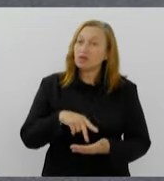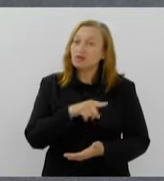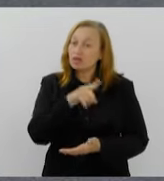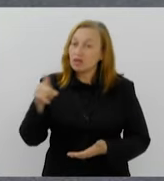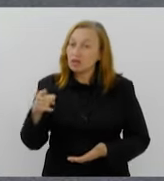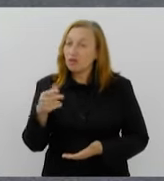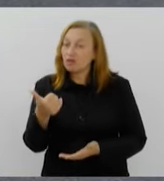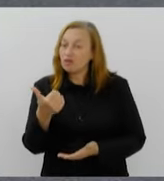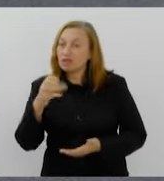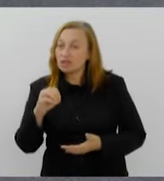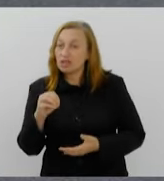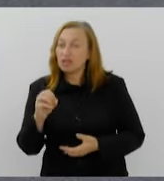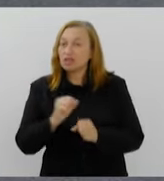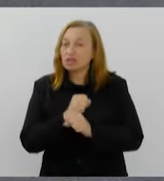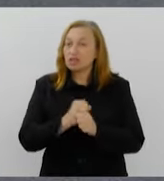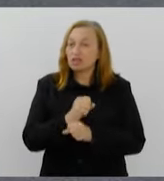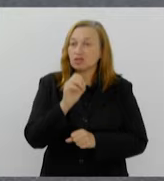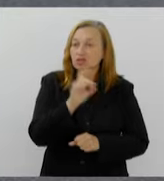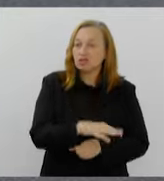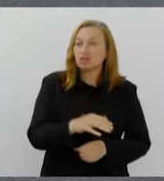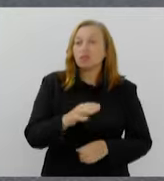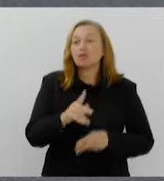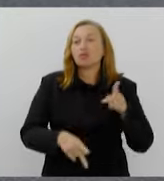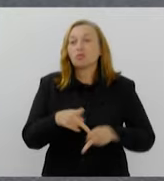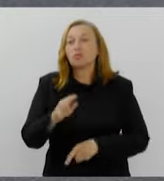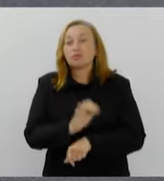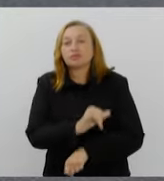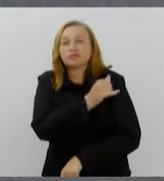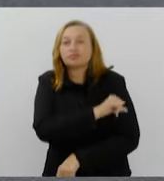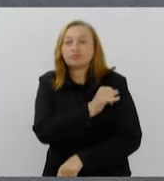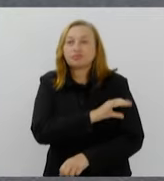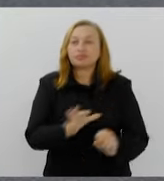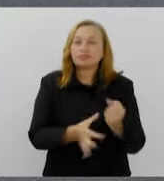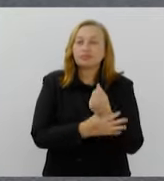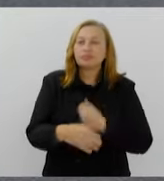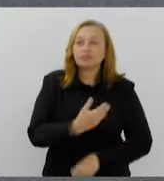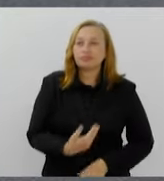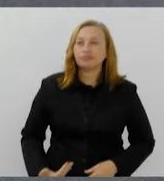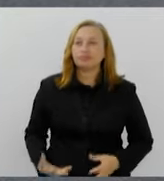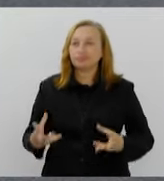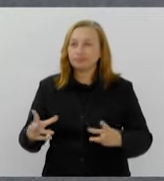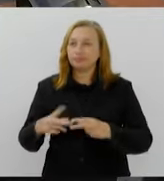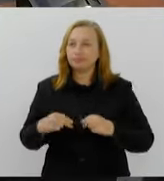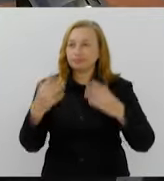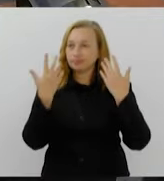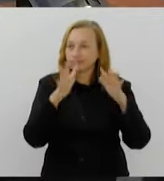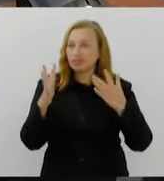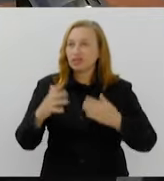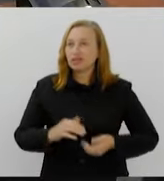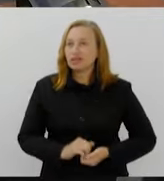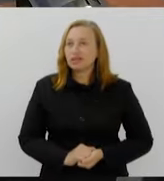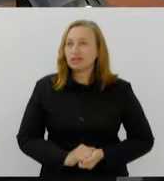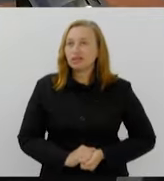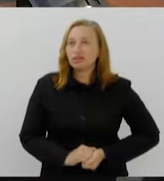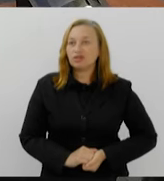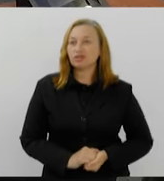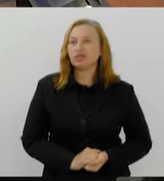10 anos para garantir que o povo do Estado do Rio de Janeiro tem a segurança pública que merece parabéns obg